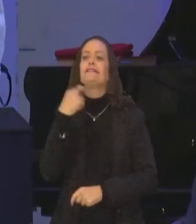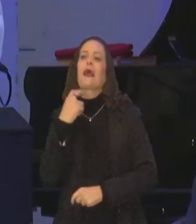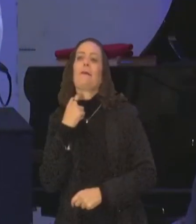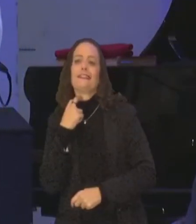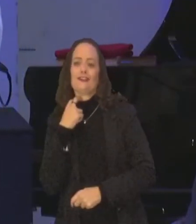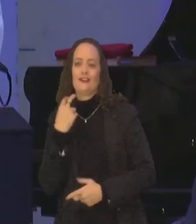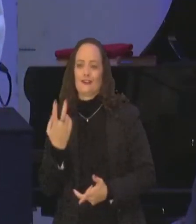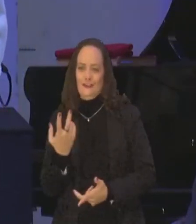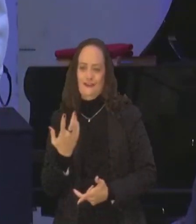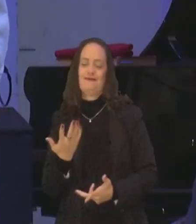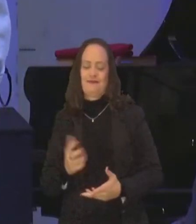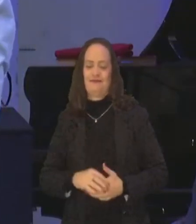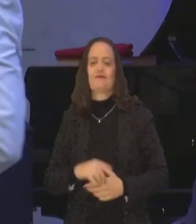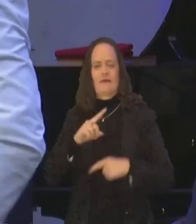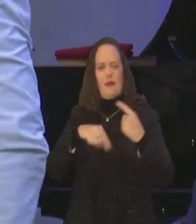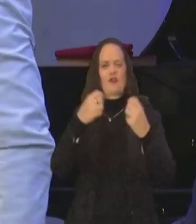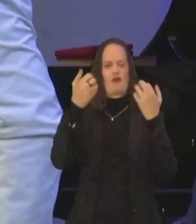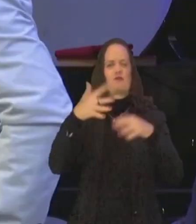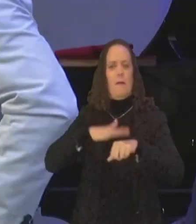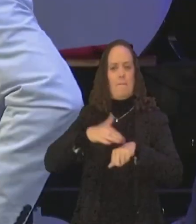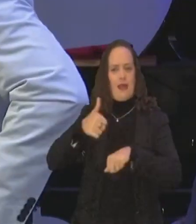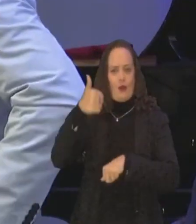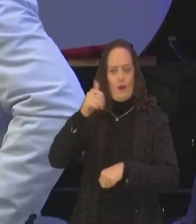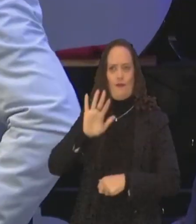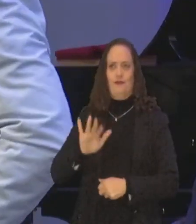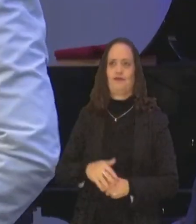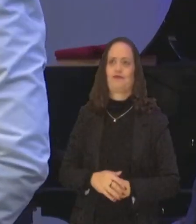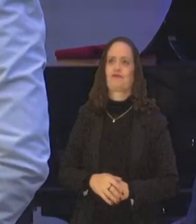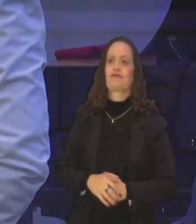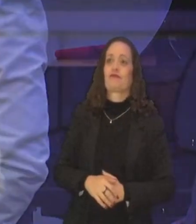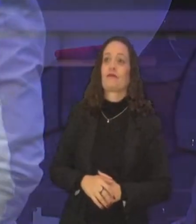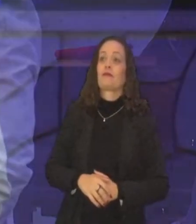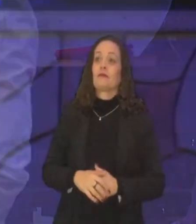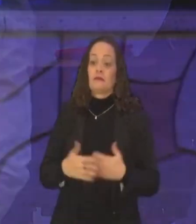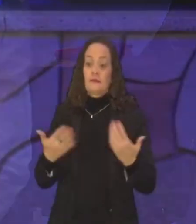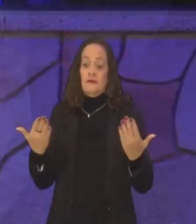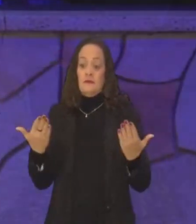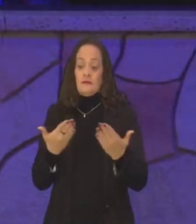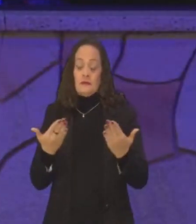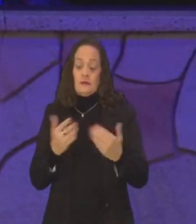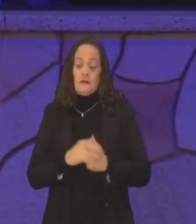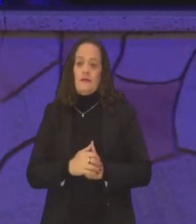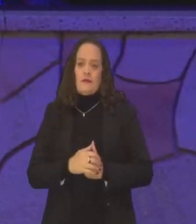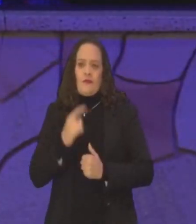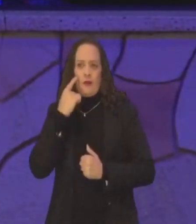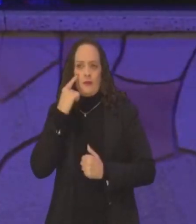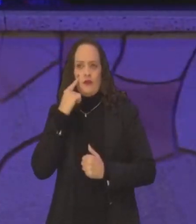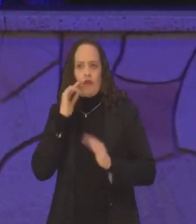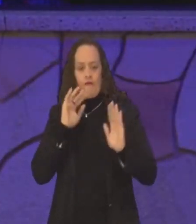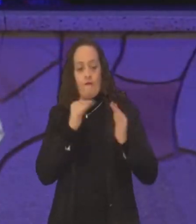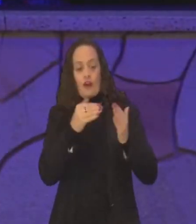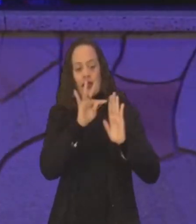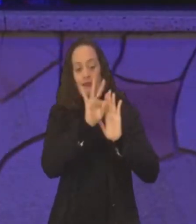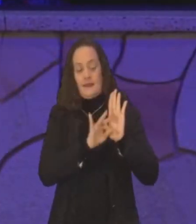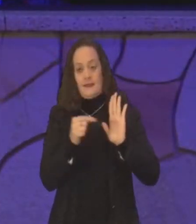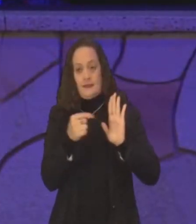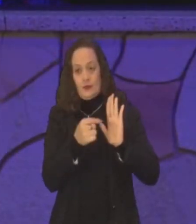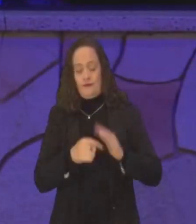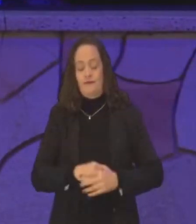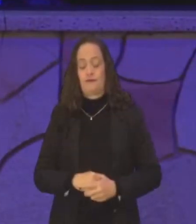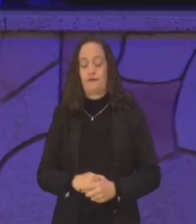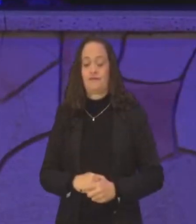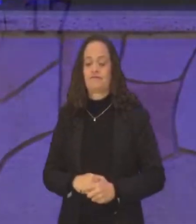a respeito disso também. Vamos, irmãos, então à exegese do texto. Queria destacar